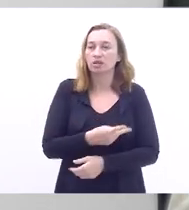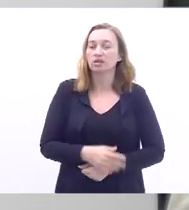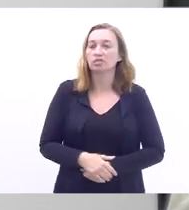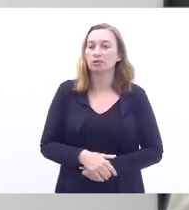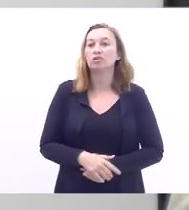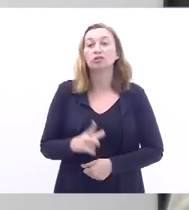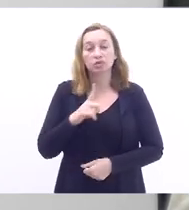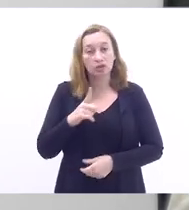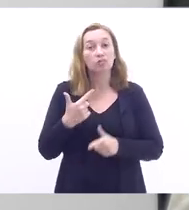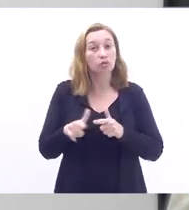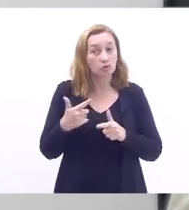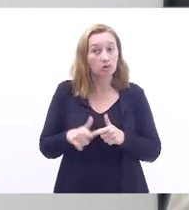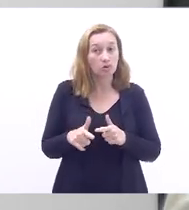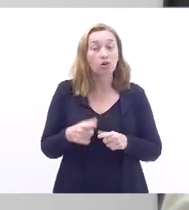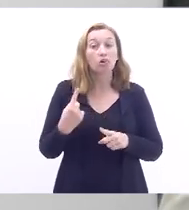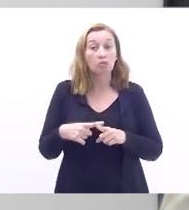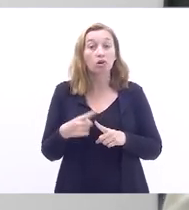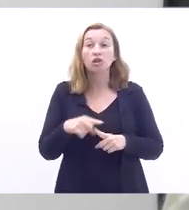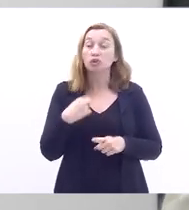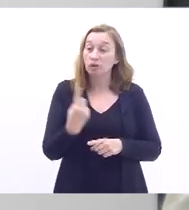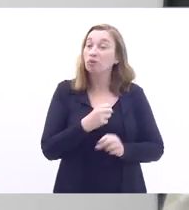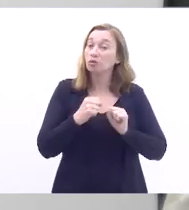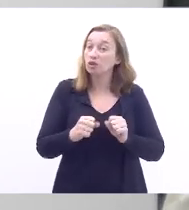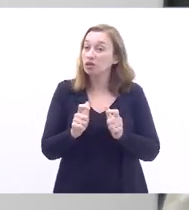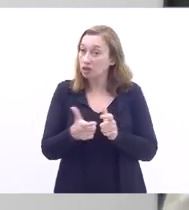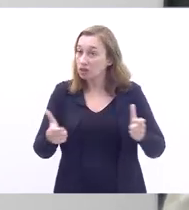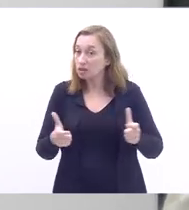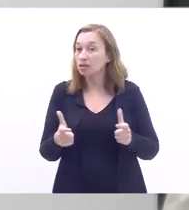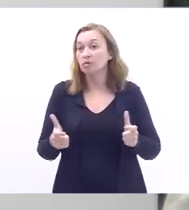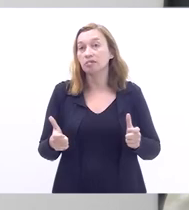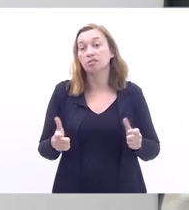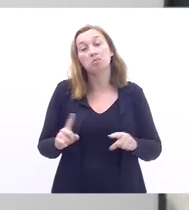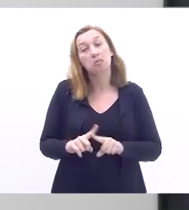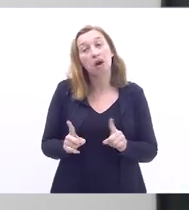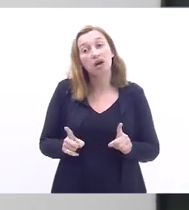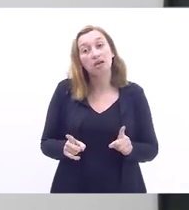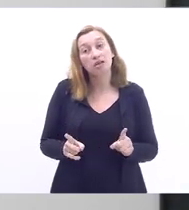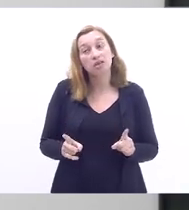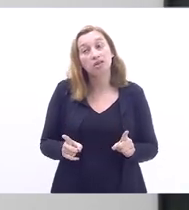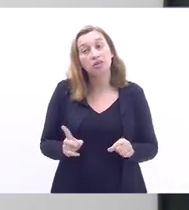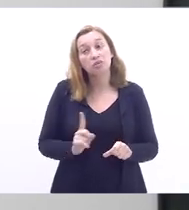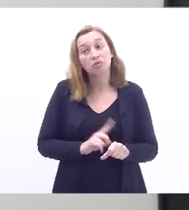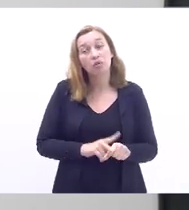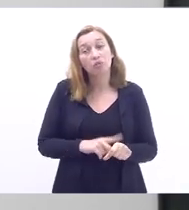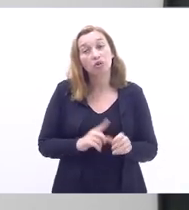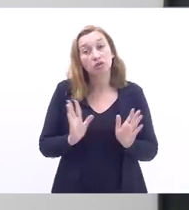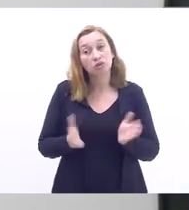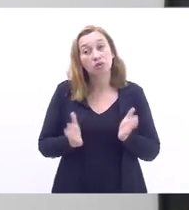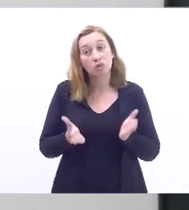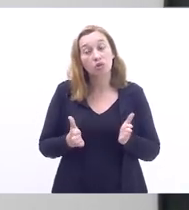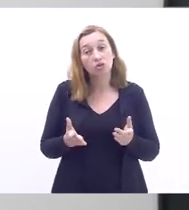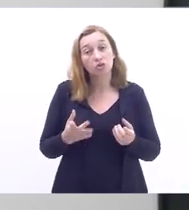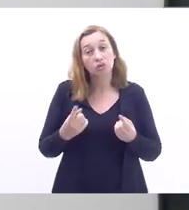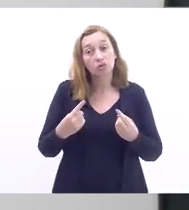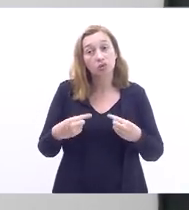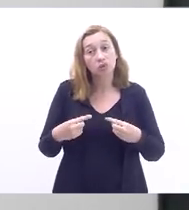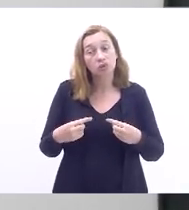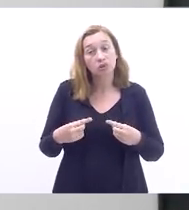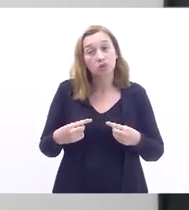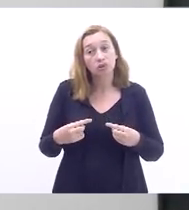e tem um problema porque a gente poderia está crescendo mas no momento é que estamos hoje de ataque